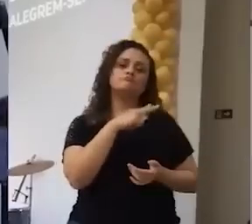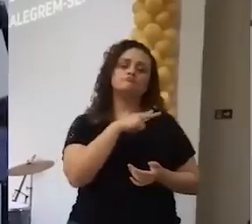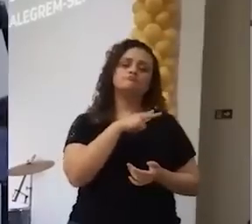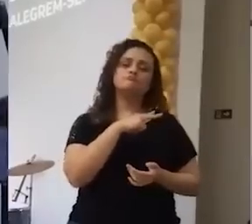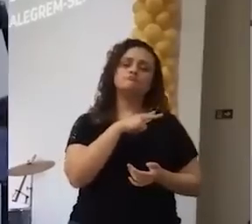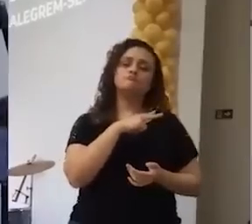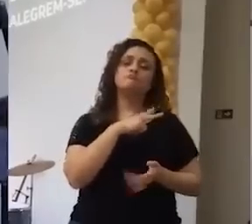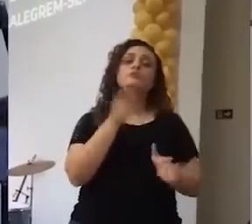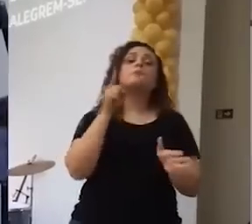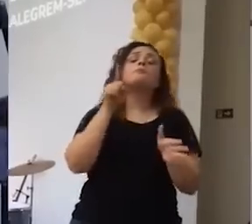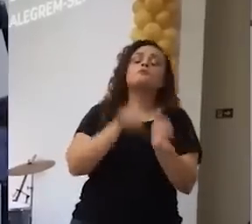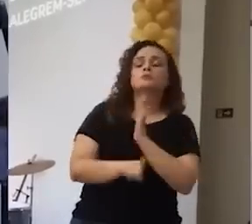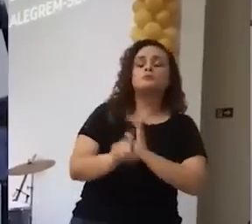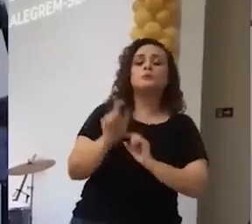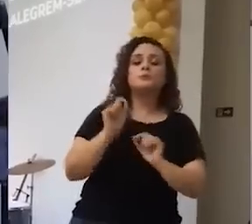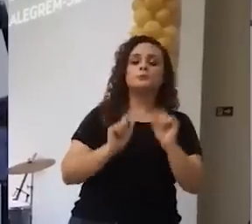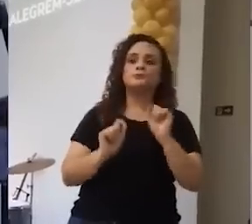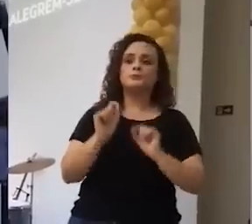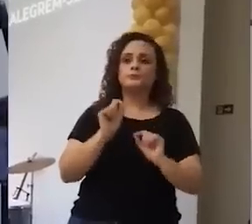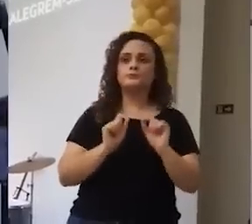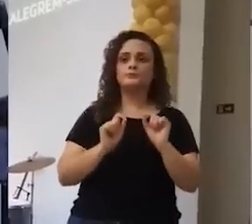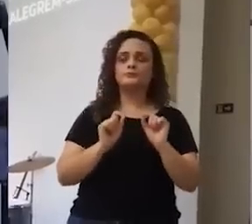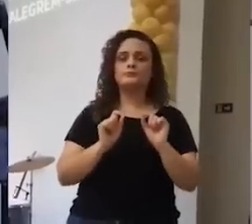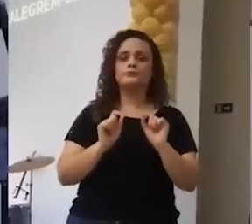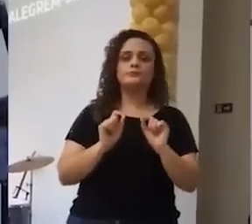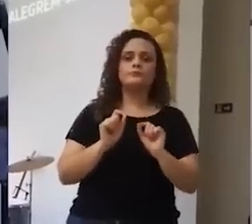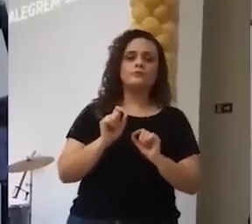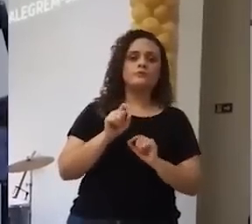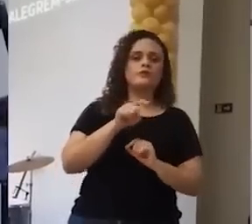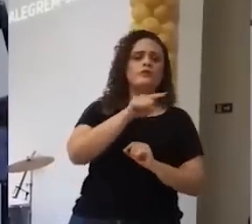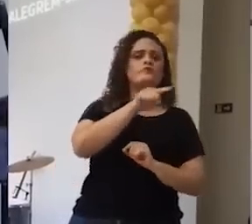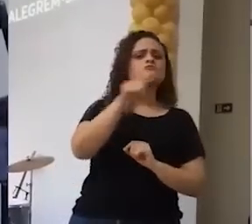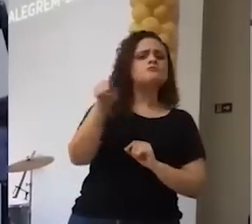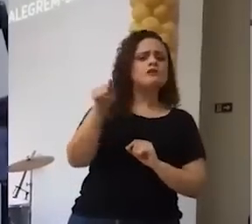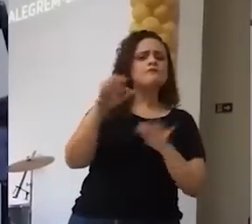a pergunta é esta: você é uma pessoa feliz?